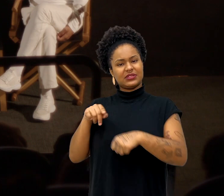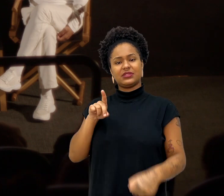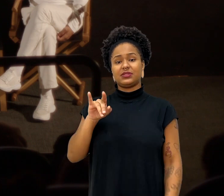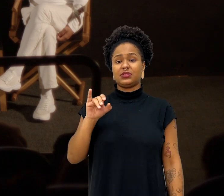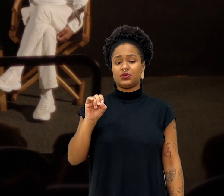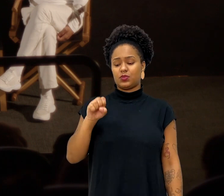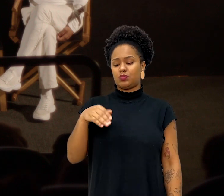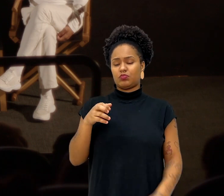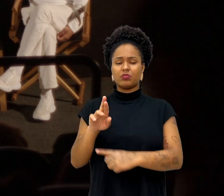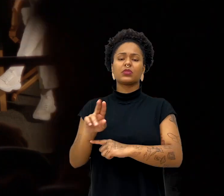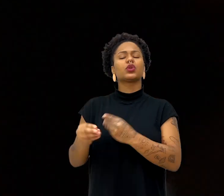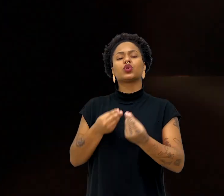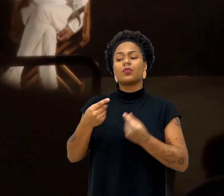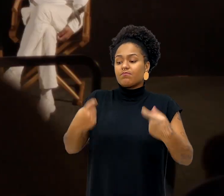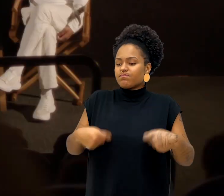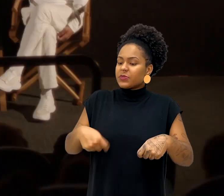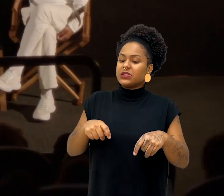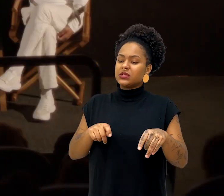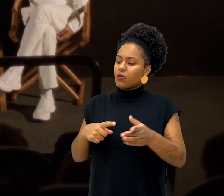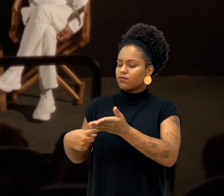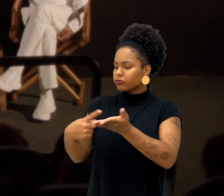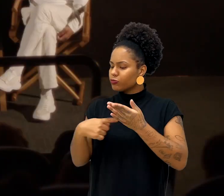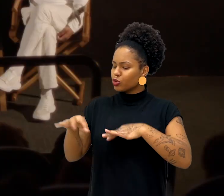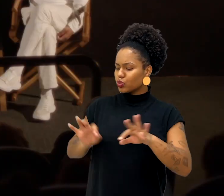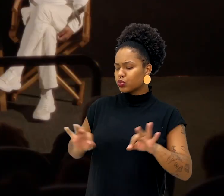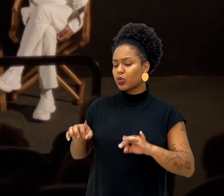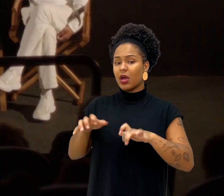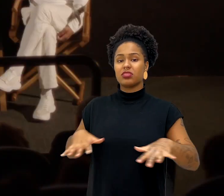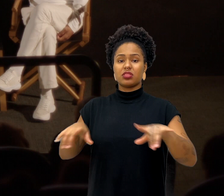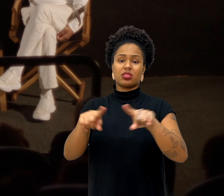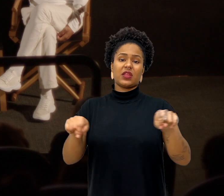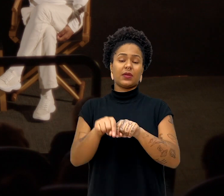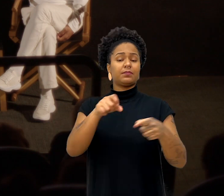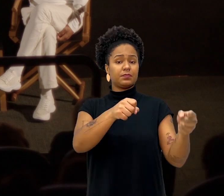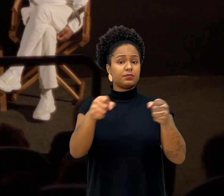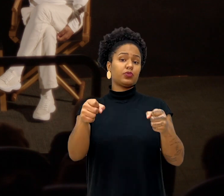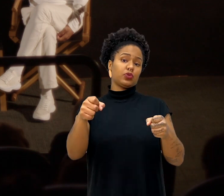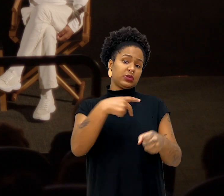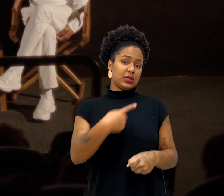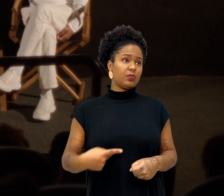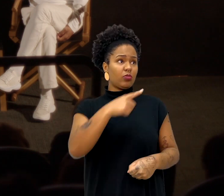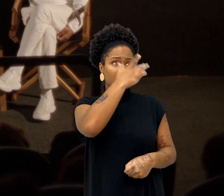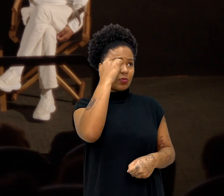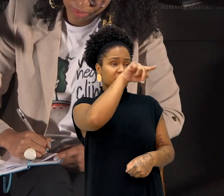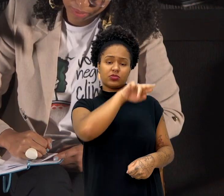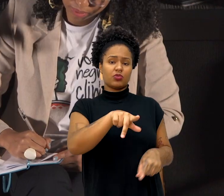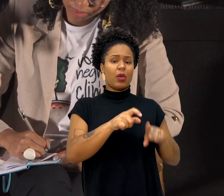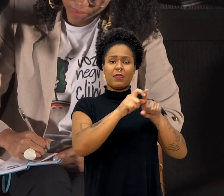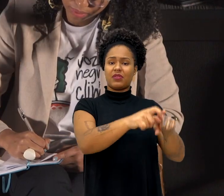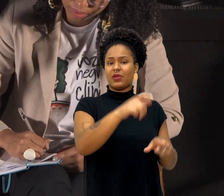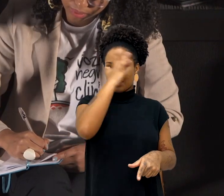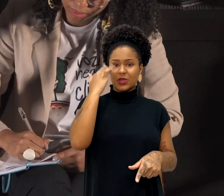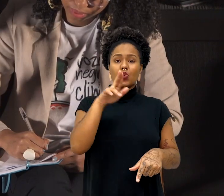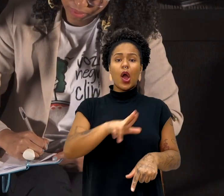isso, sobre a necessidade de articulação territorial. Então, assim, a gente tem no poder público pessoas que não são periféricas. Pessoas